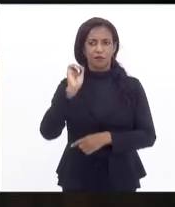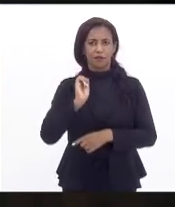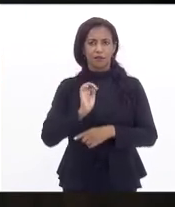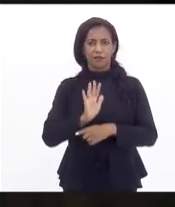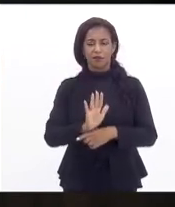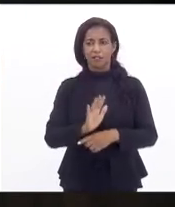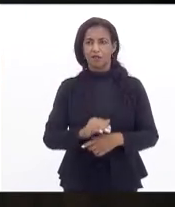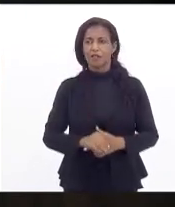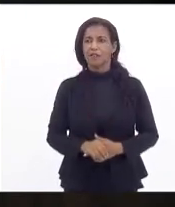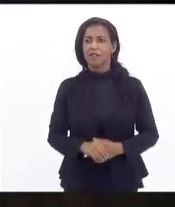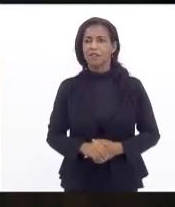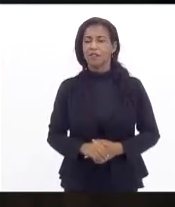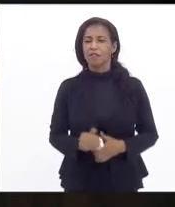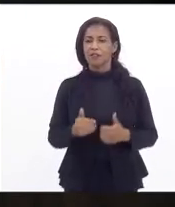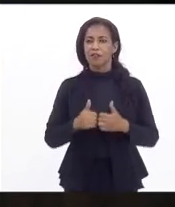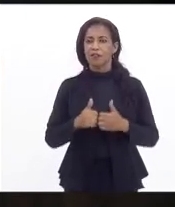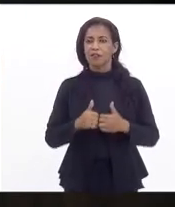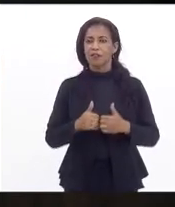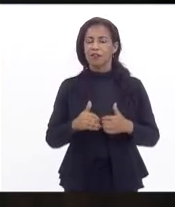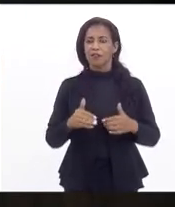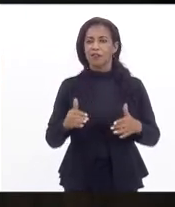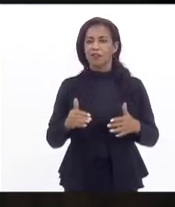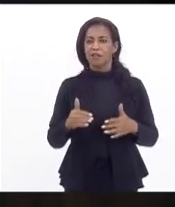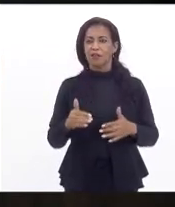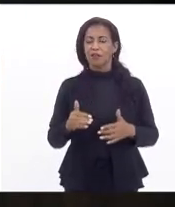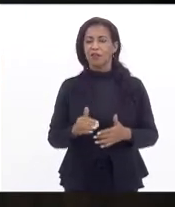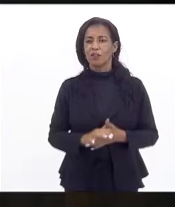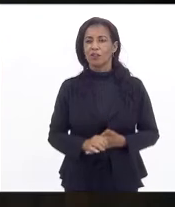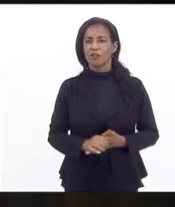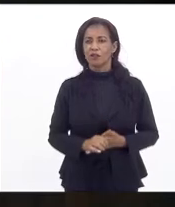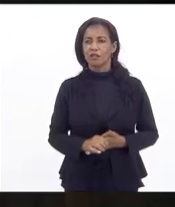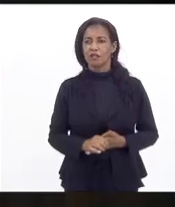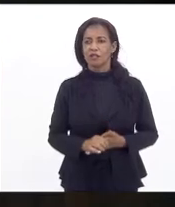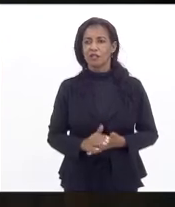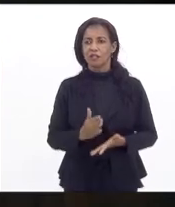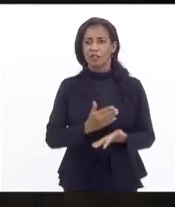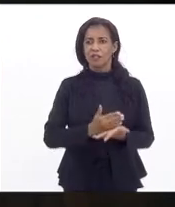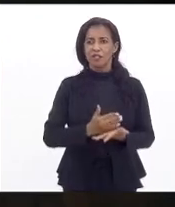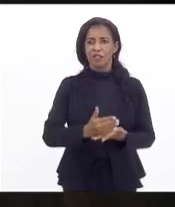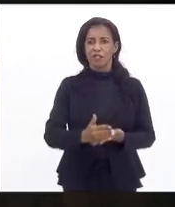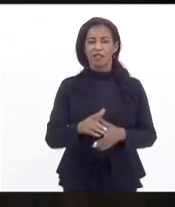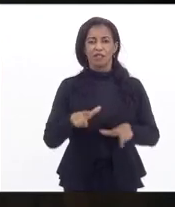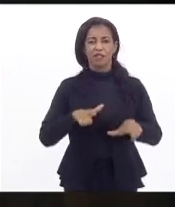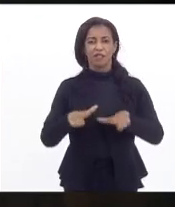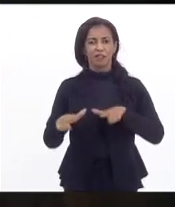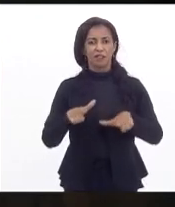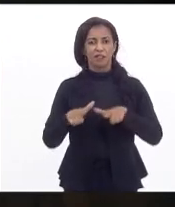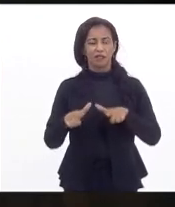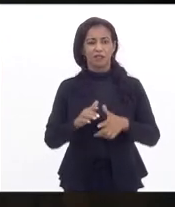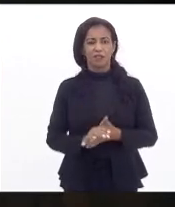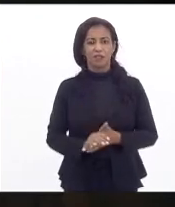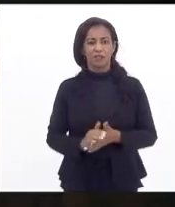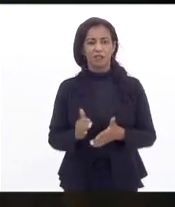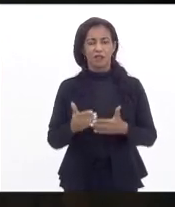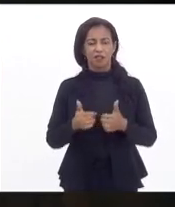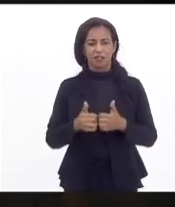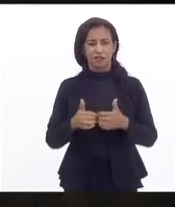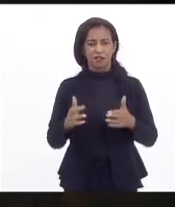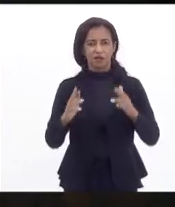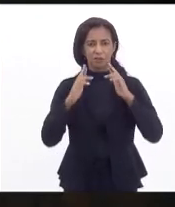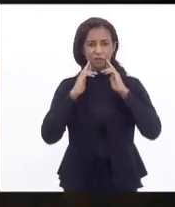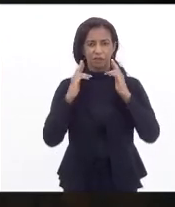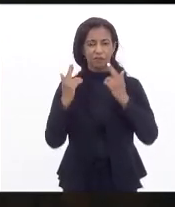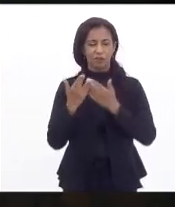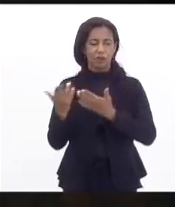Subtenente Bernardo. Subtenente Bernardo também, coautor. Iniciamos o nosso trabalho. Está aberta a sessão. A